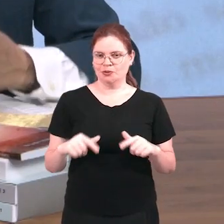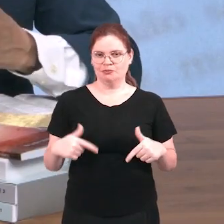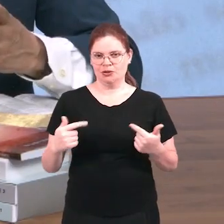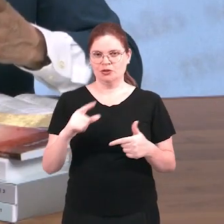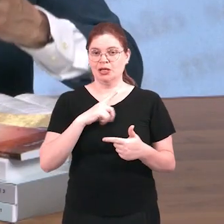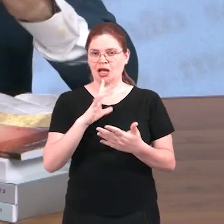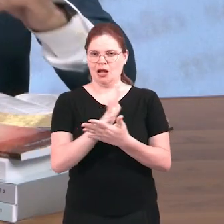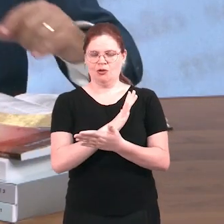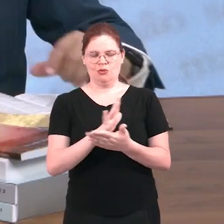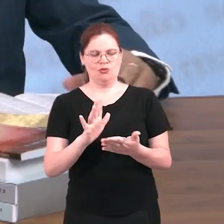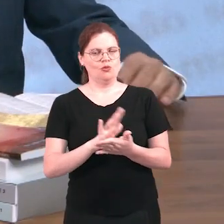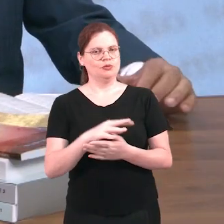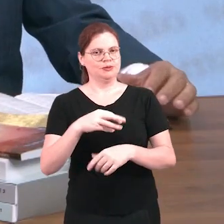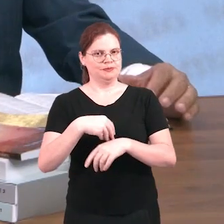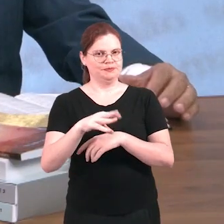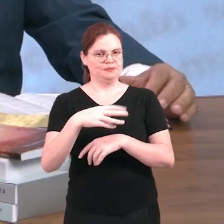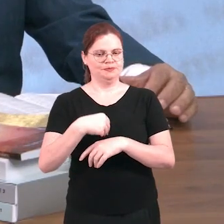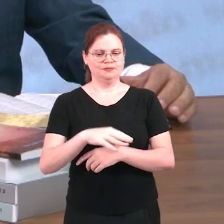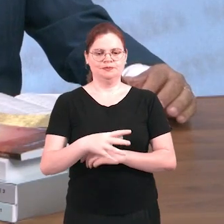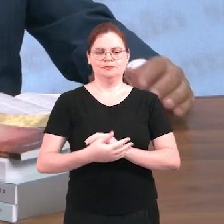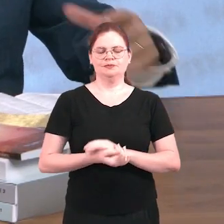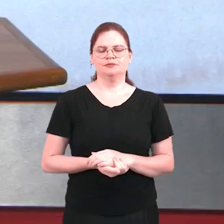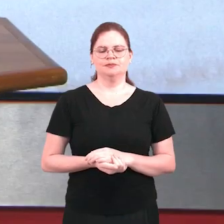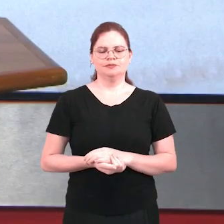citar algumas.